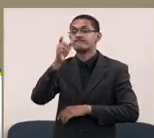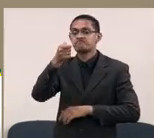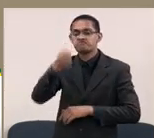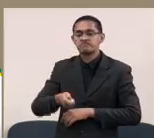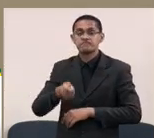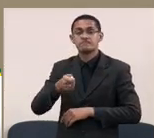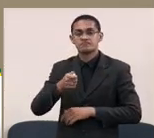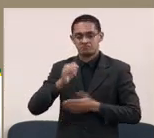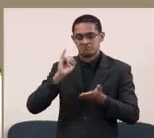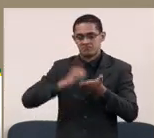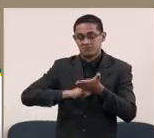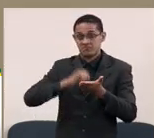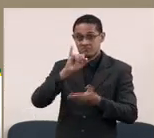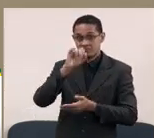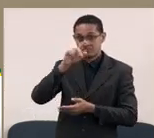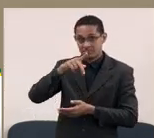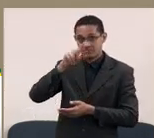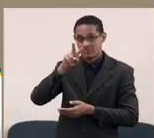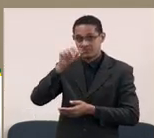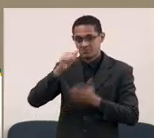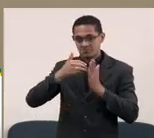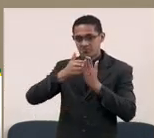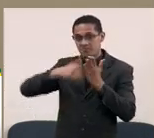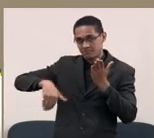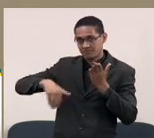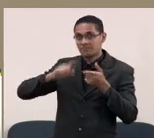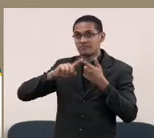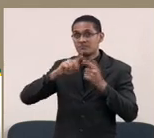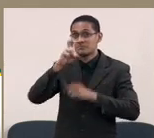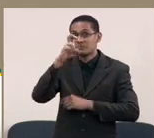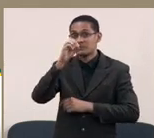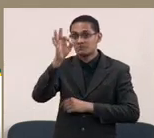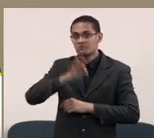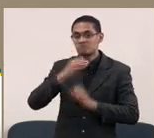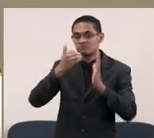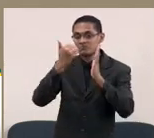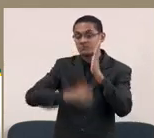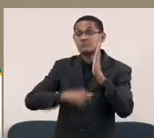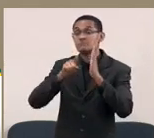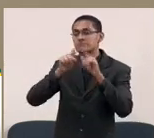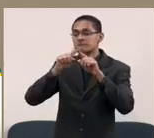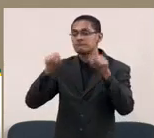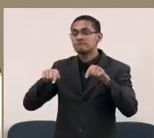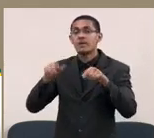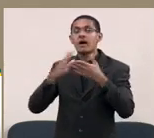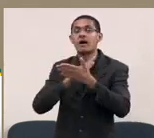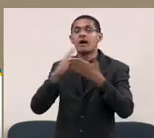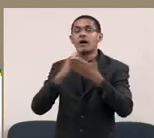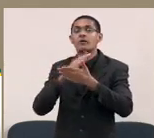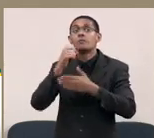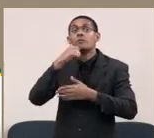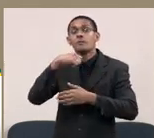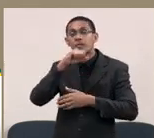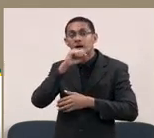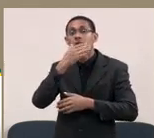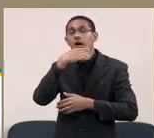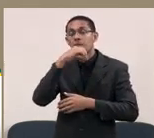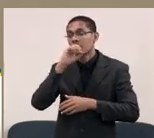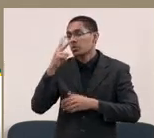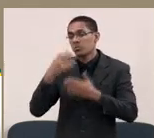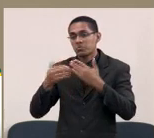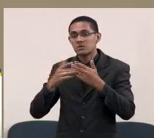do IPVA, e também a redução em 50% da carga horária para pais e responsáveis